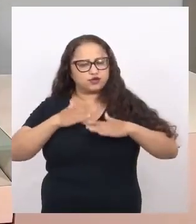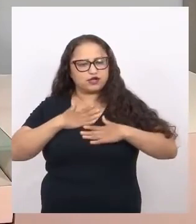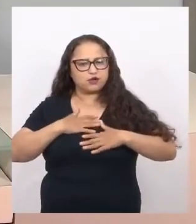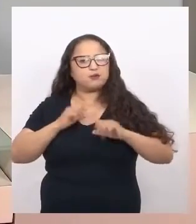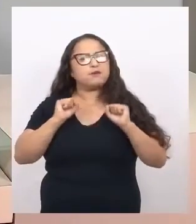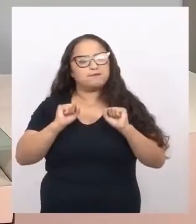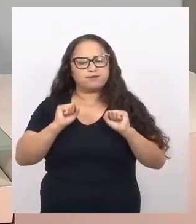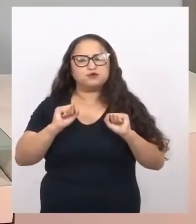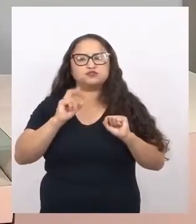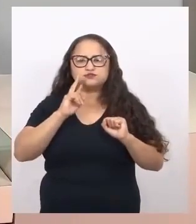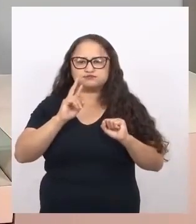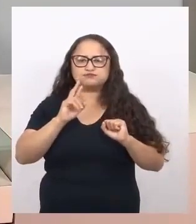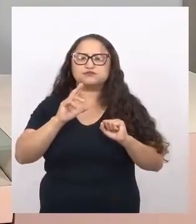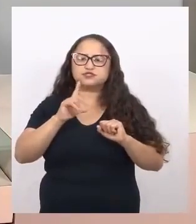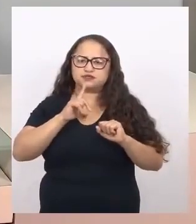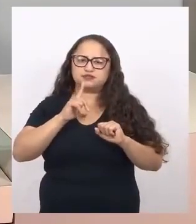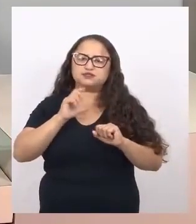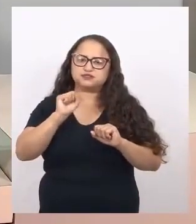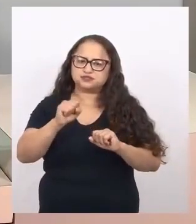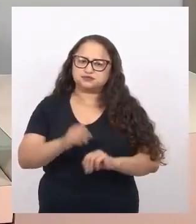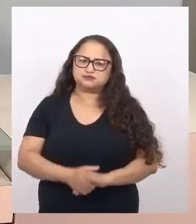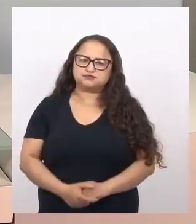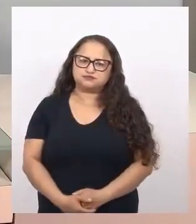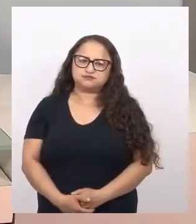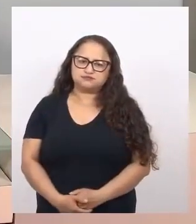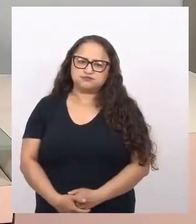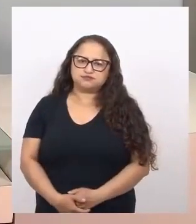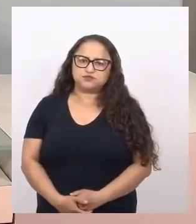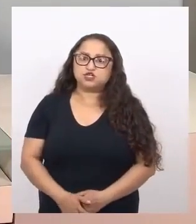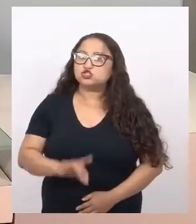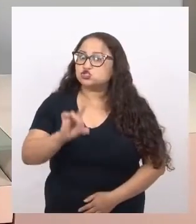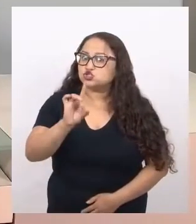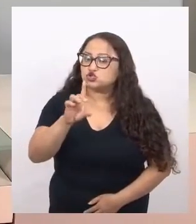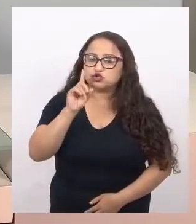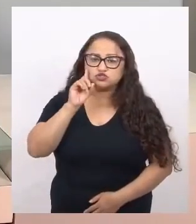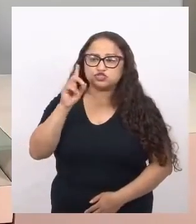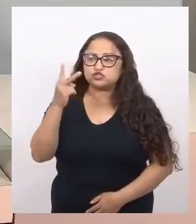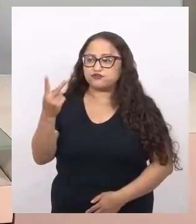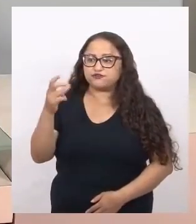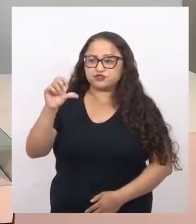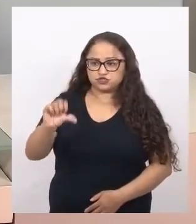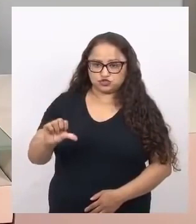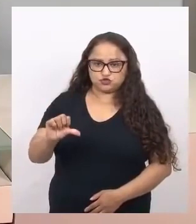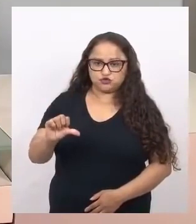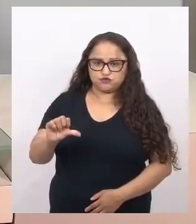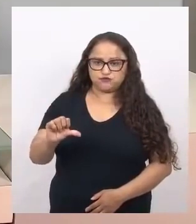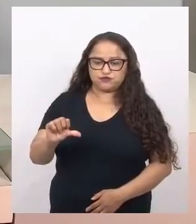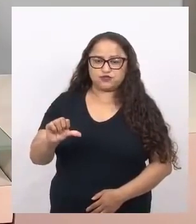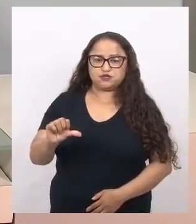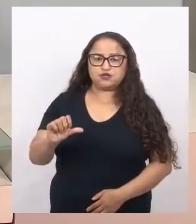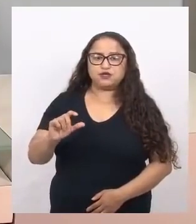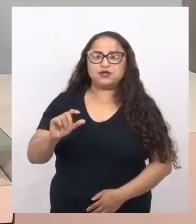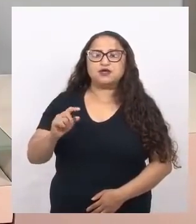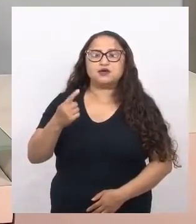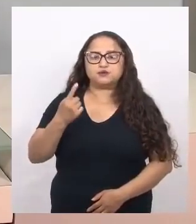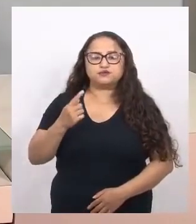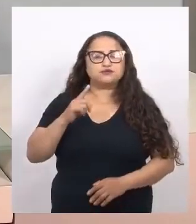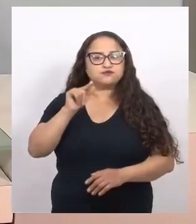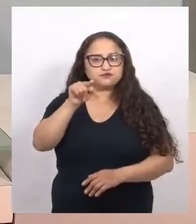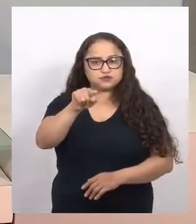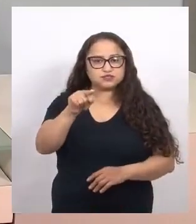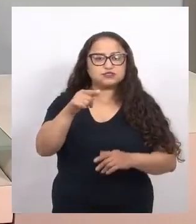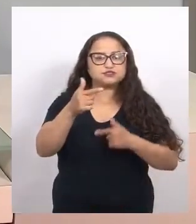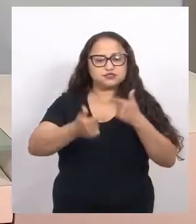vai aparecer, tá bom? Isso no dia 29, que é segunda-feira, primeiro dia da semana que vem, vocês vão estar trabalhando